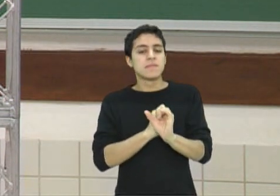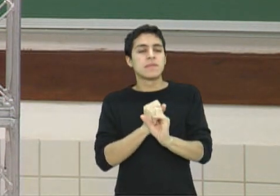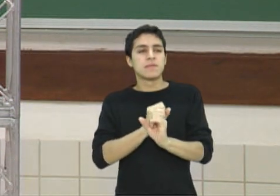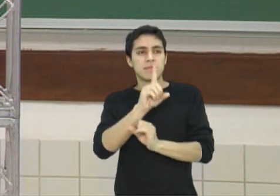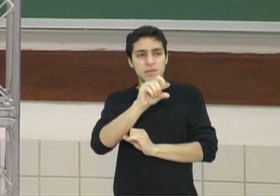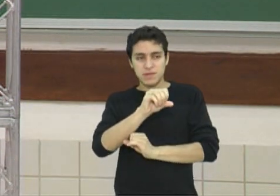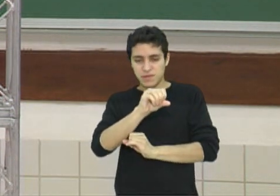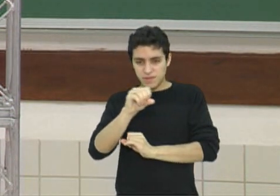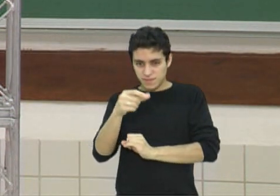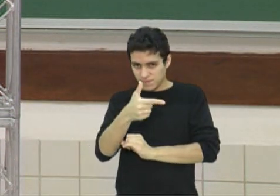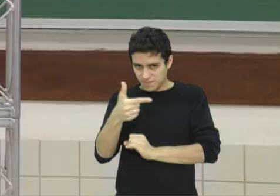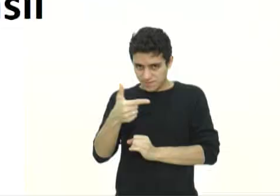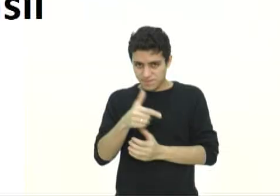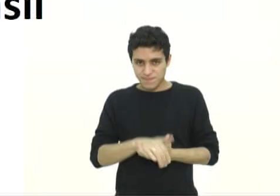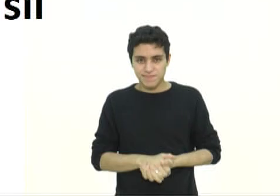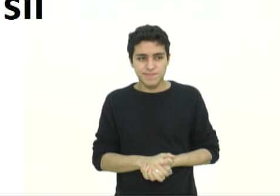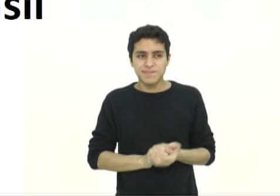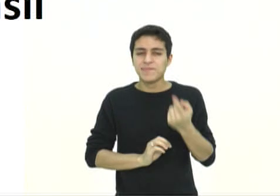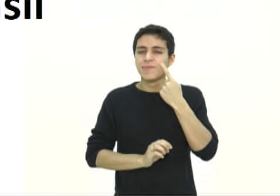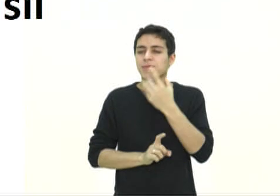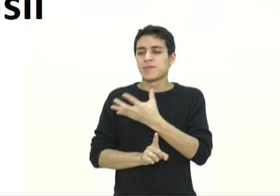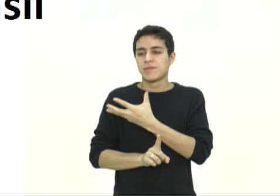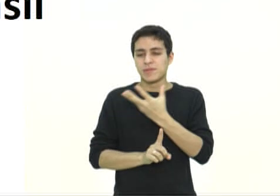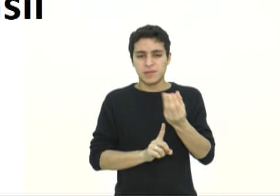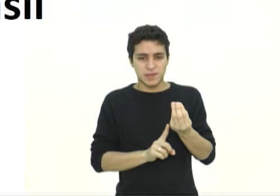1922. Vamos aqui para o slide.